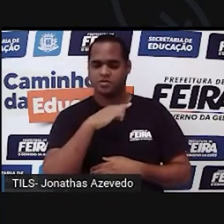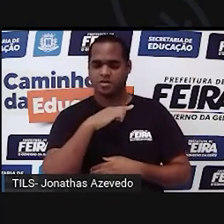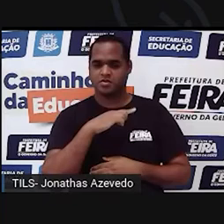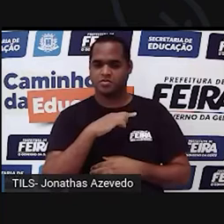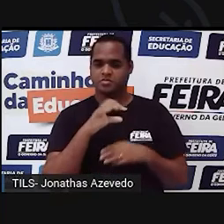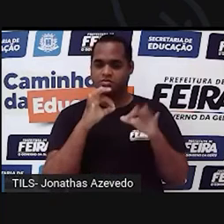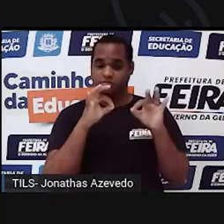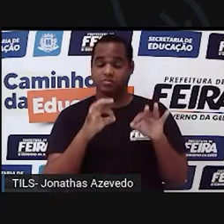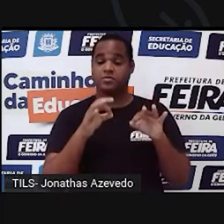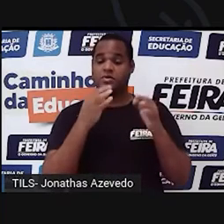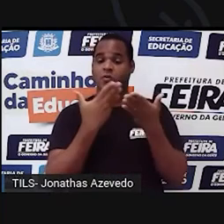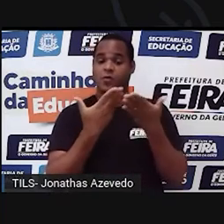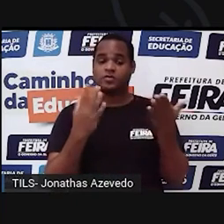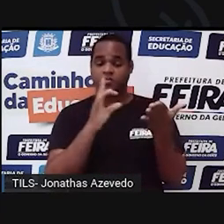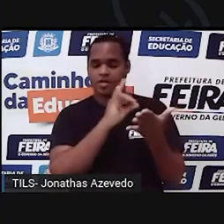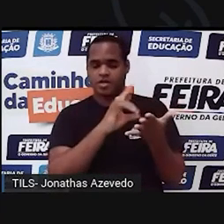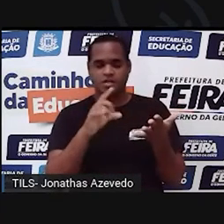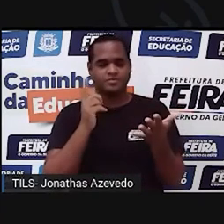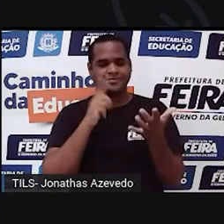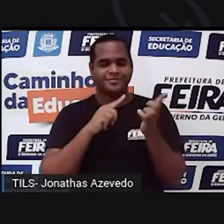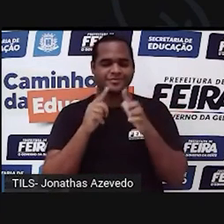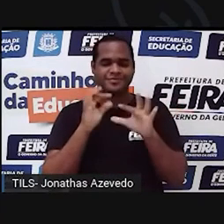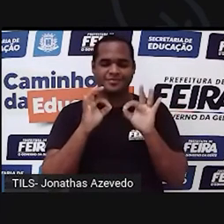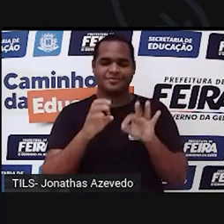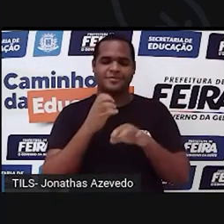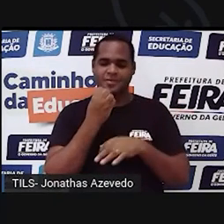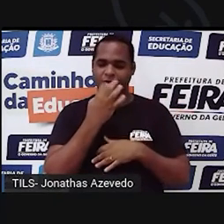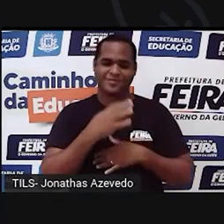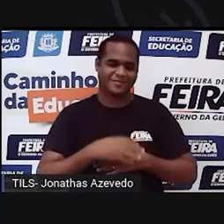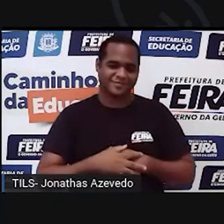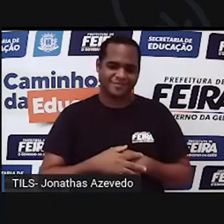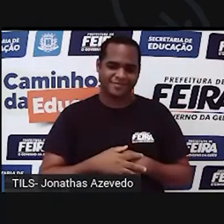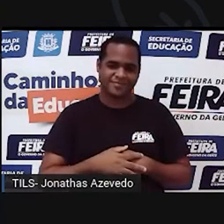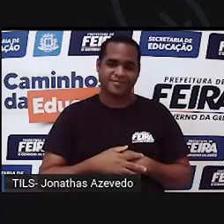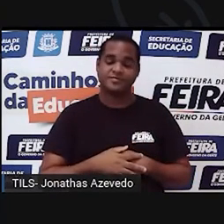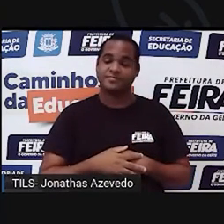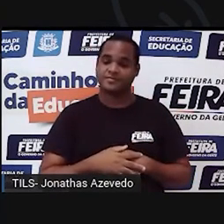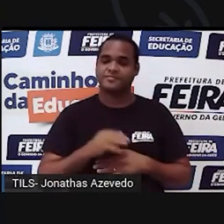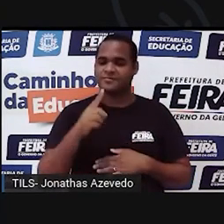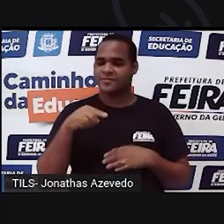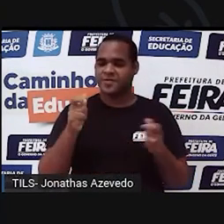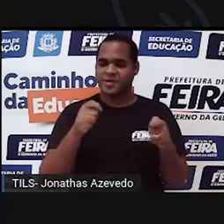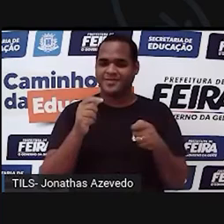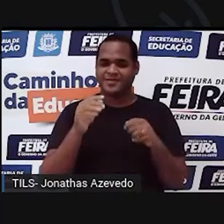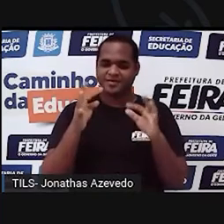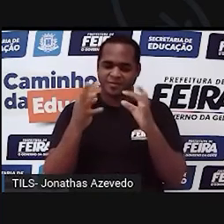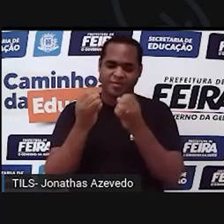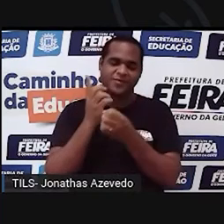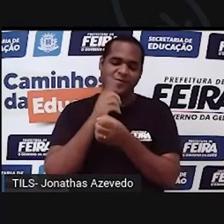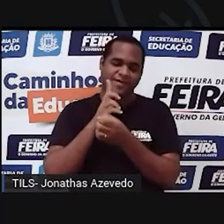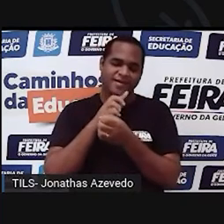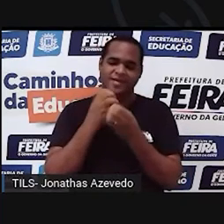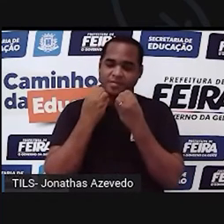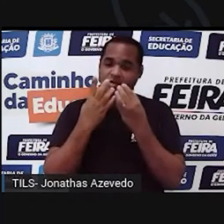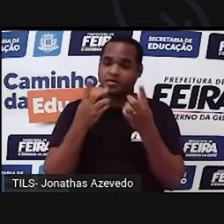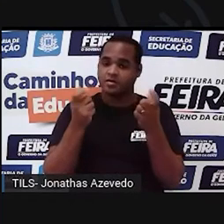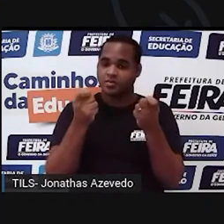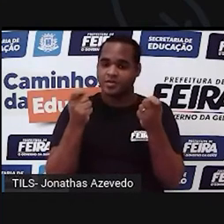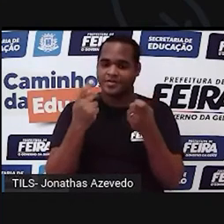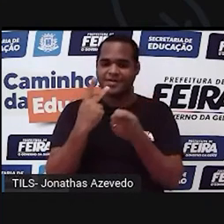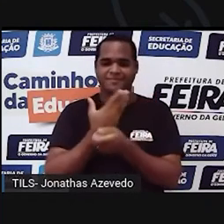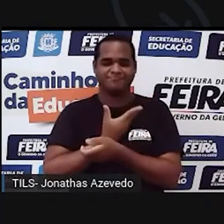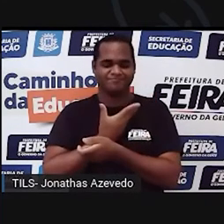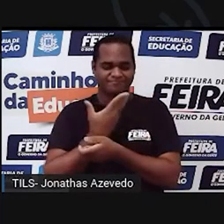importantes para qualquer pessoa, tá? É para isso que a gente estuda matemática, para que ela possa ser a nossa